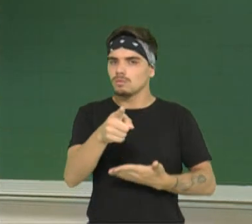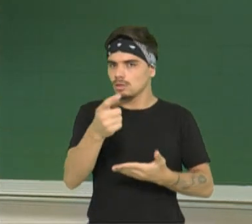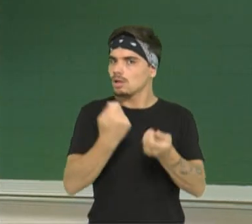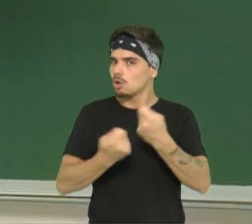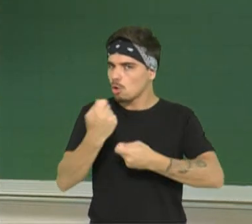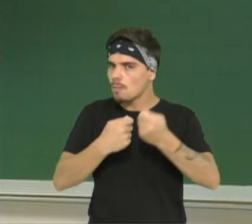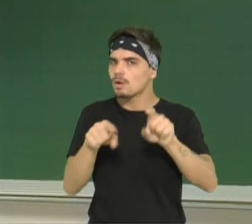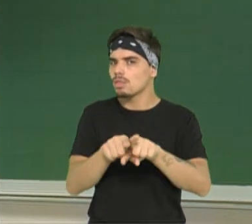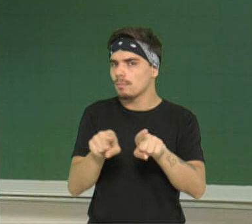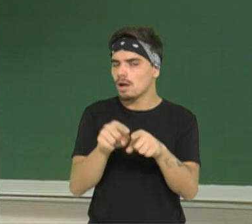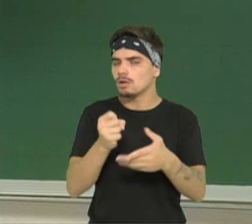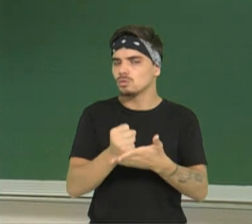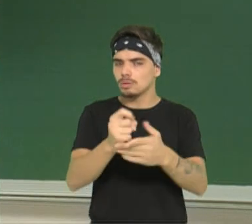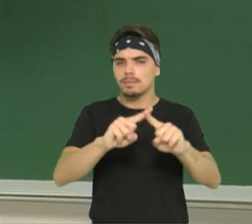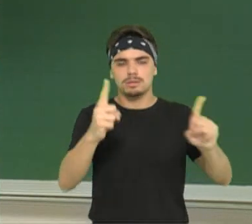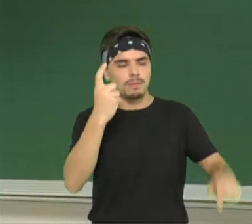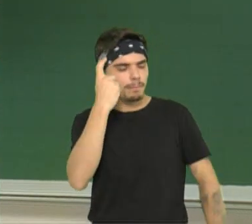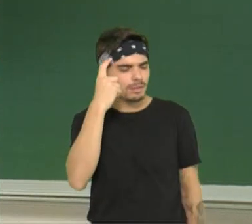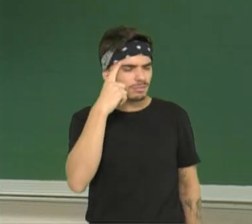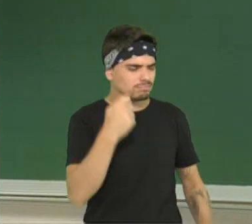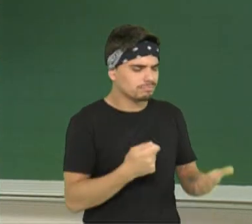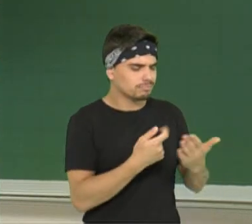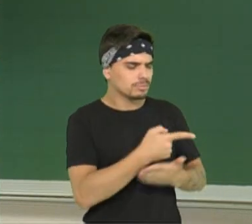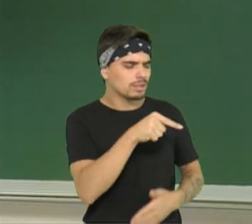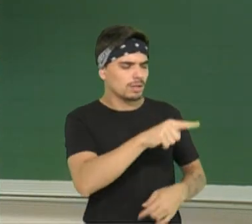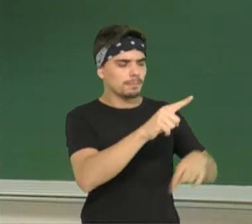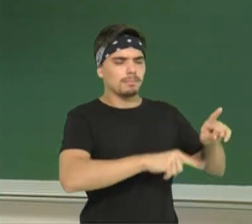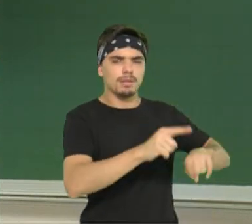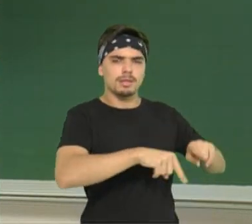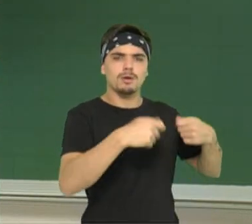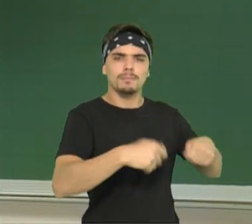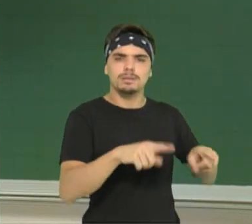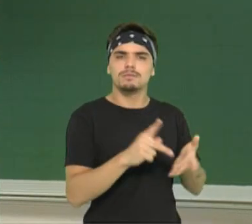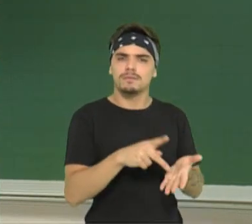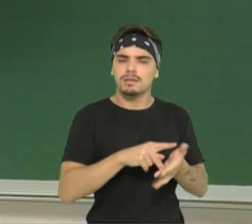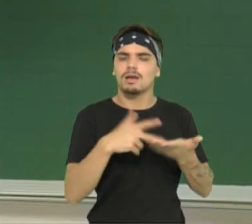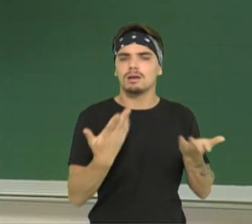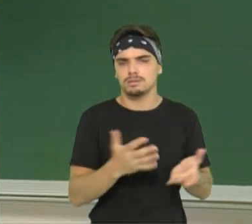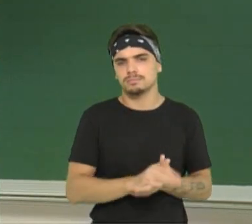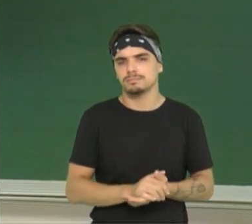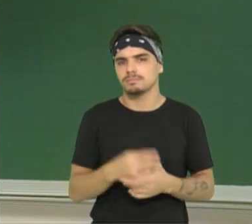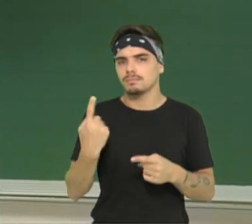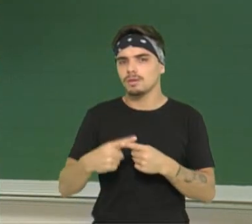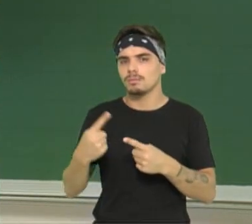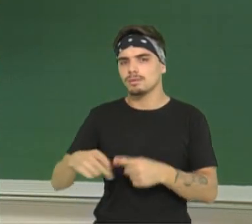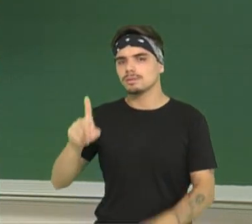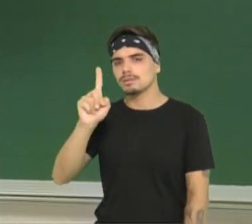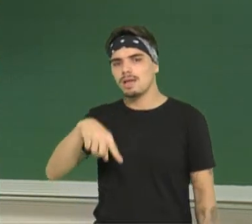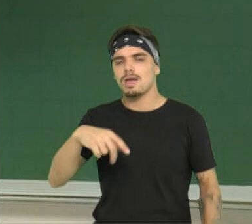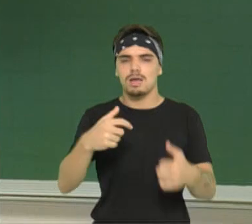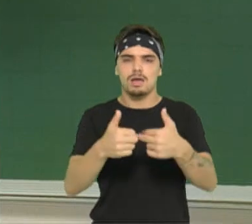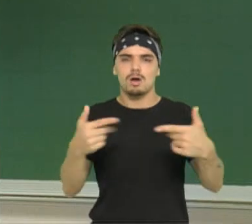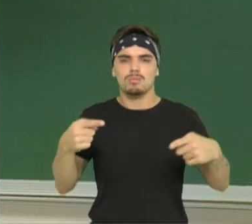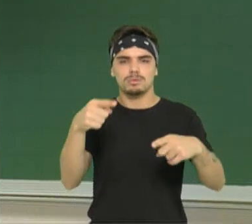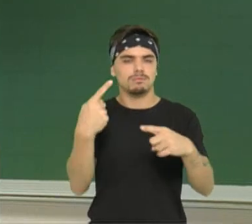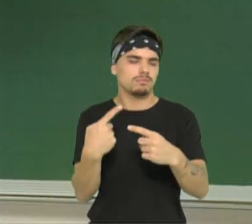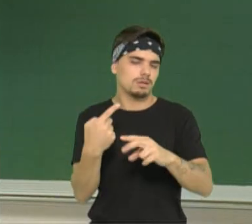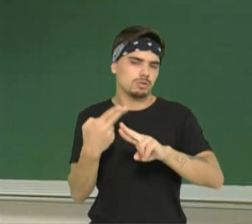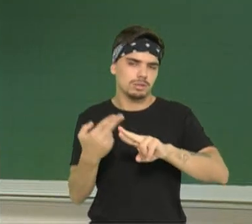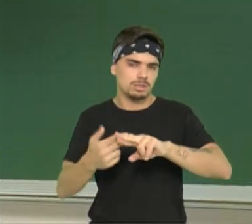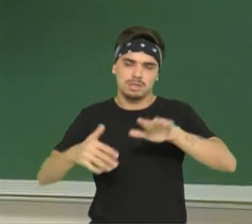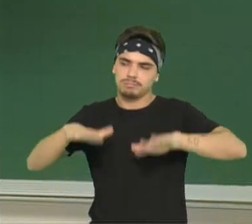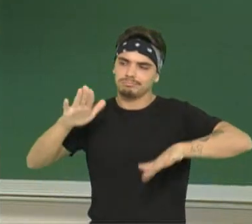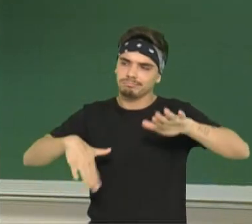vista econômico, pense se realmente aquele objeto você vai utilizar. Porque se for algo que você vai utilizar